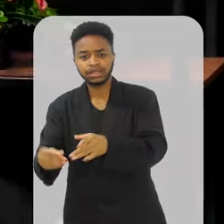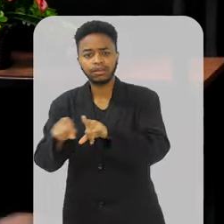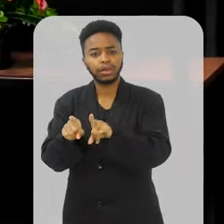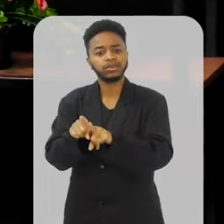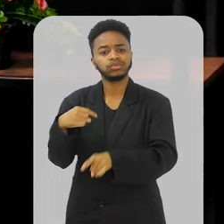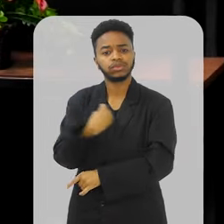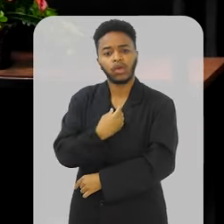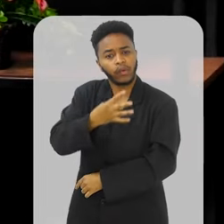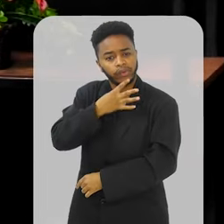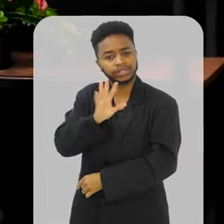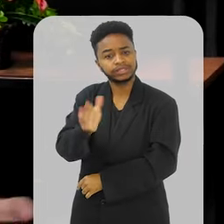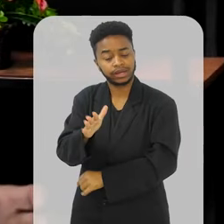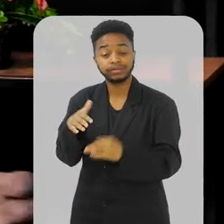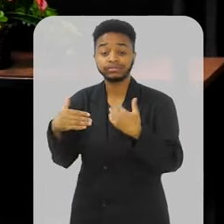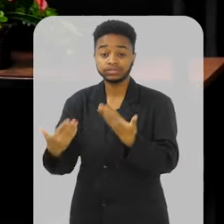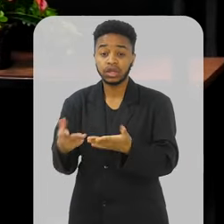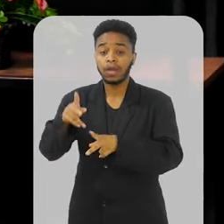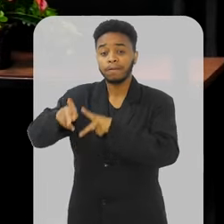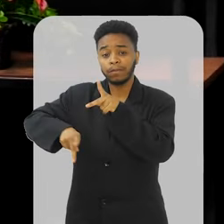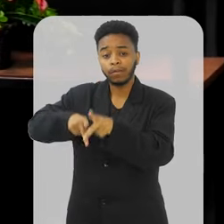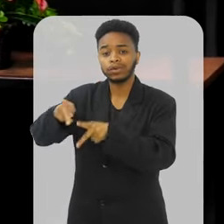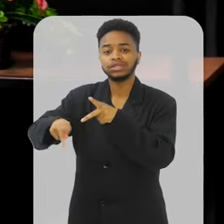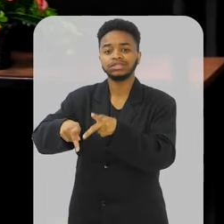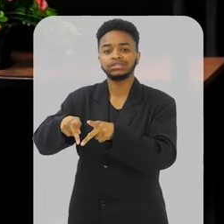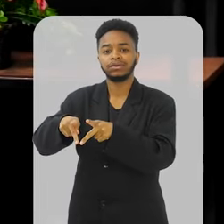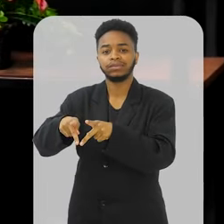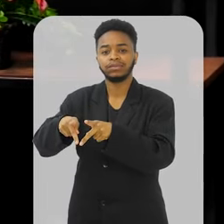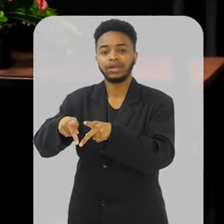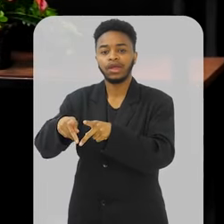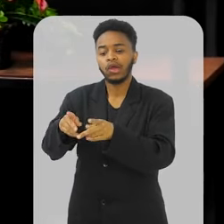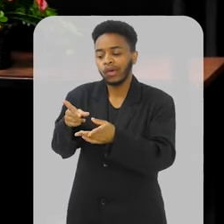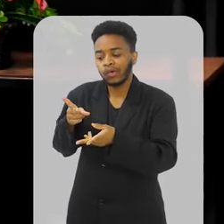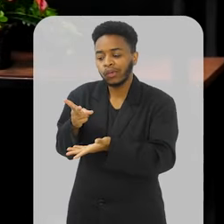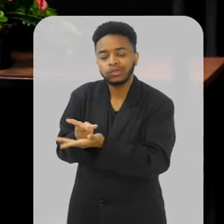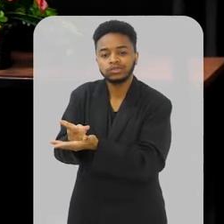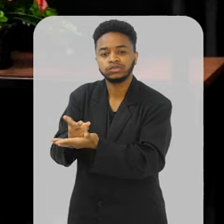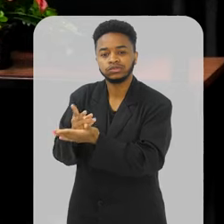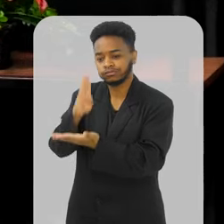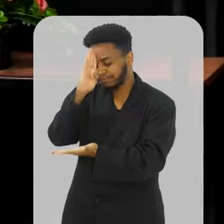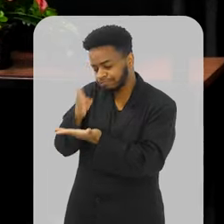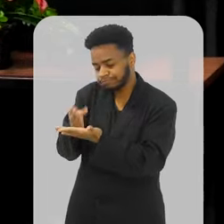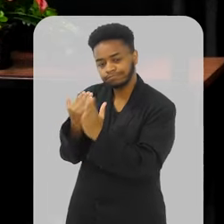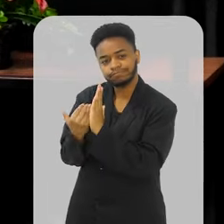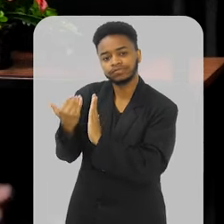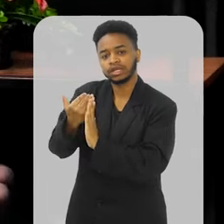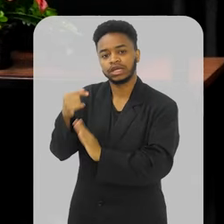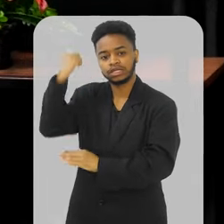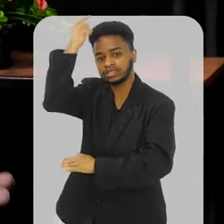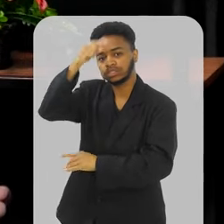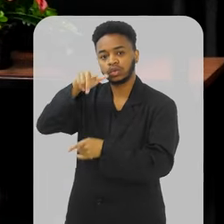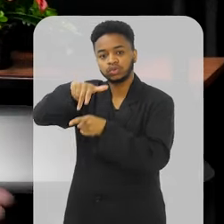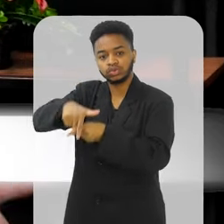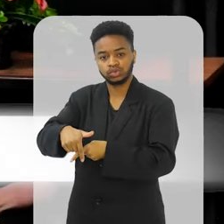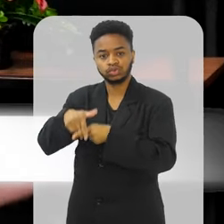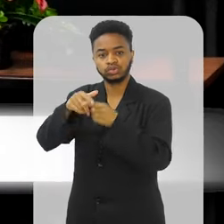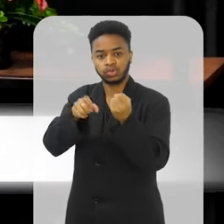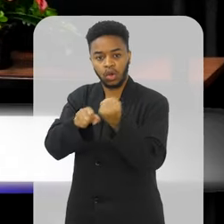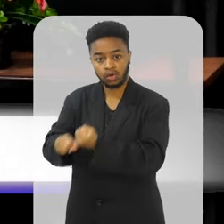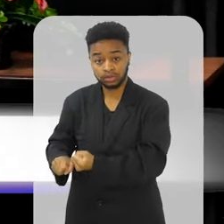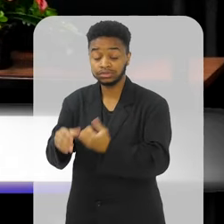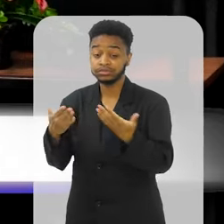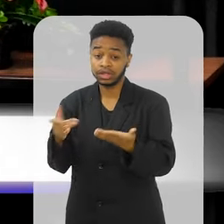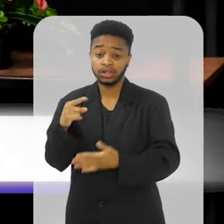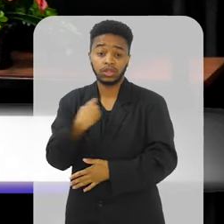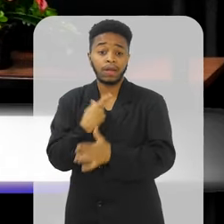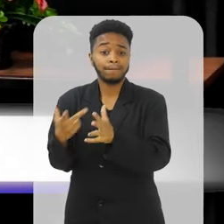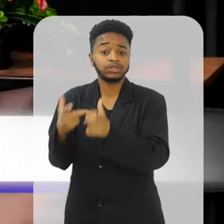já ouvia falar então o povo cada vez mais aumenta em sua devoção a São Jorge e a gente viu que a nossa igreja